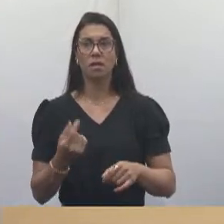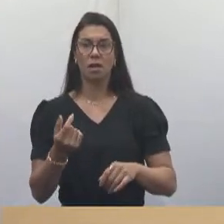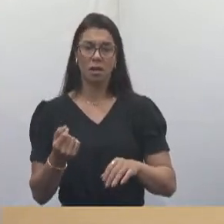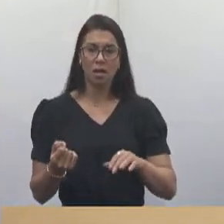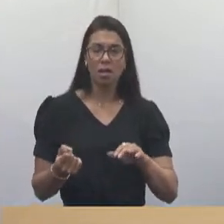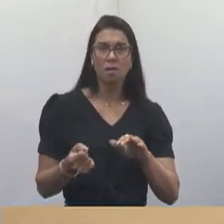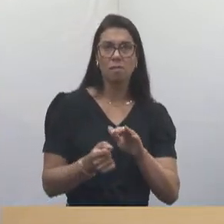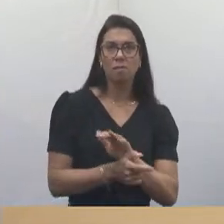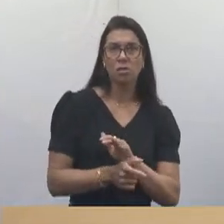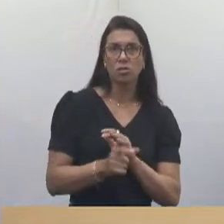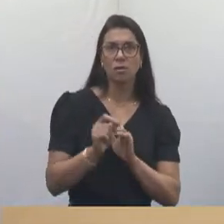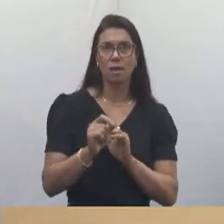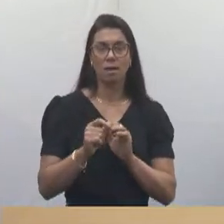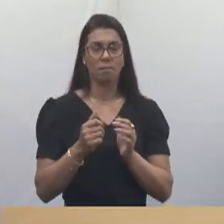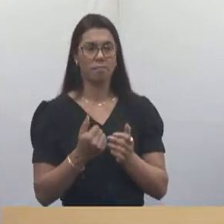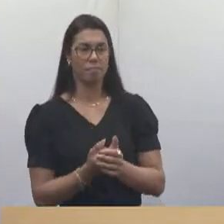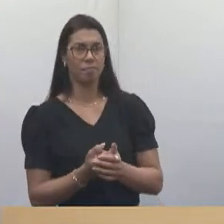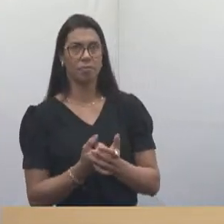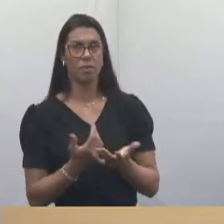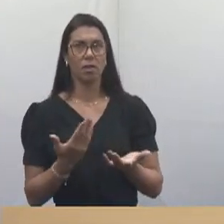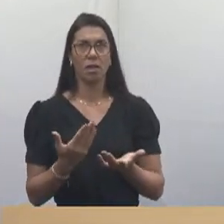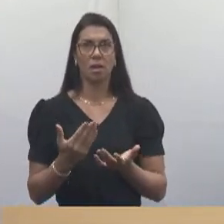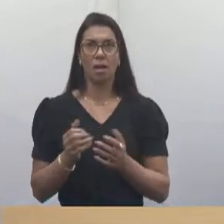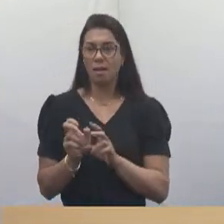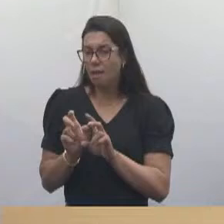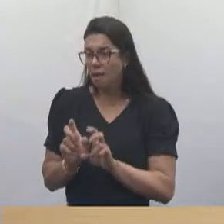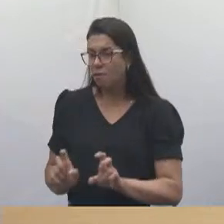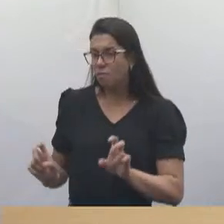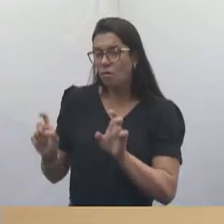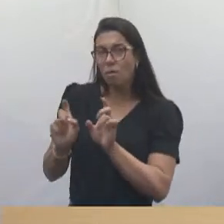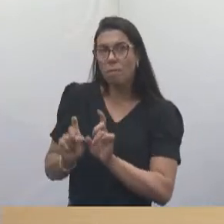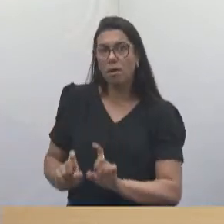as crianças, informatizar, tentar